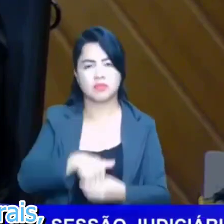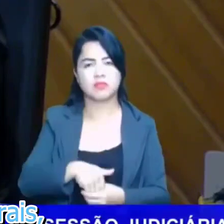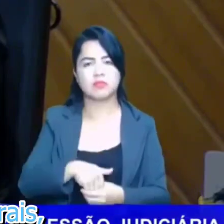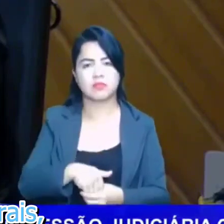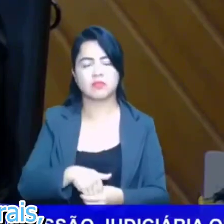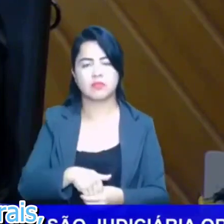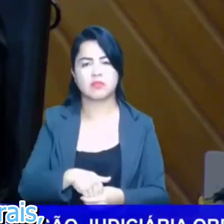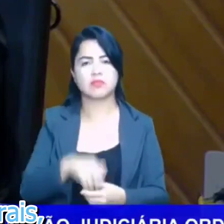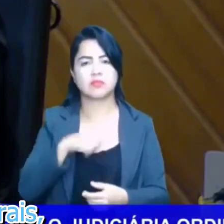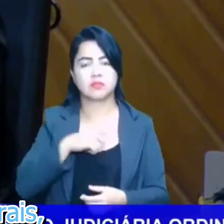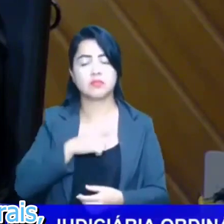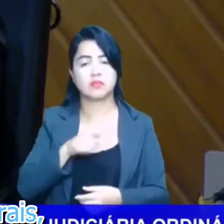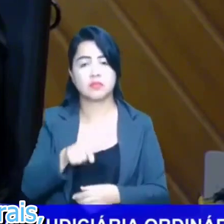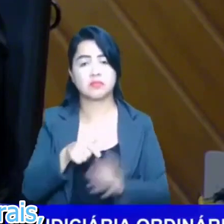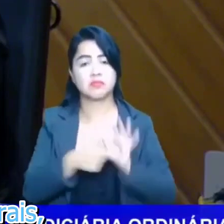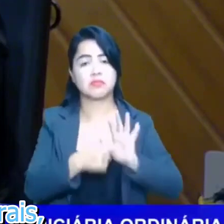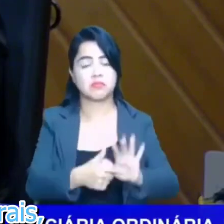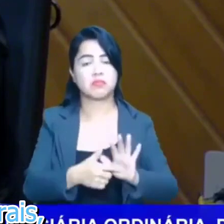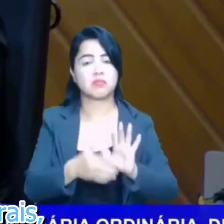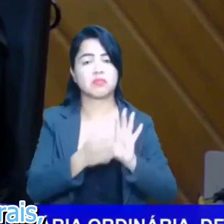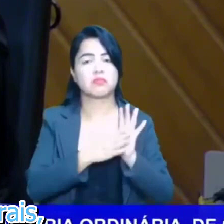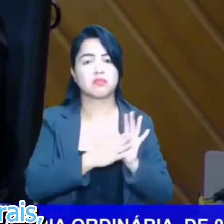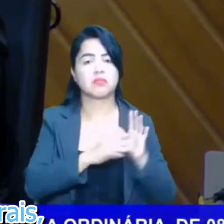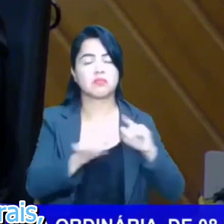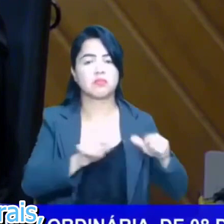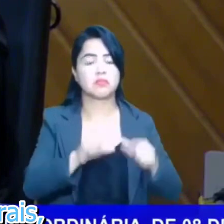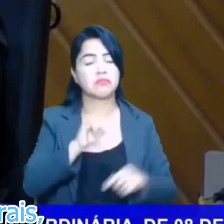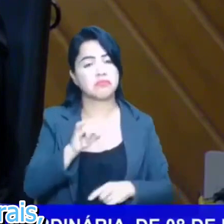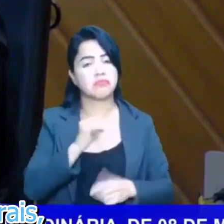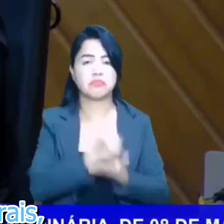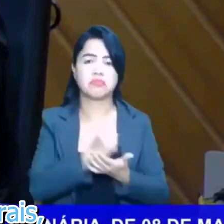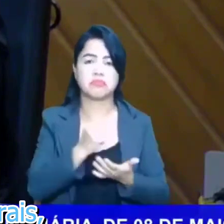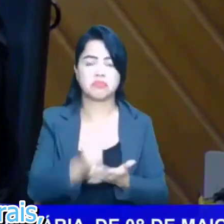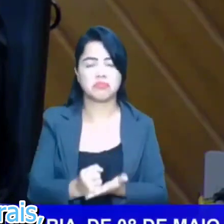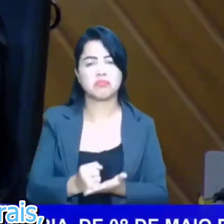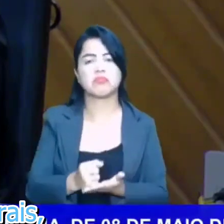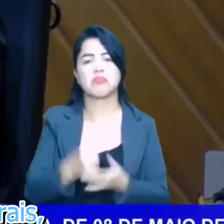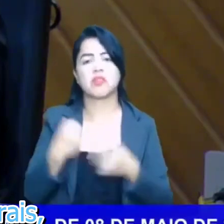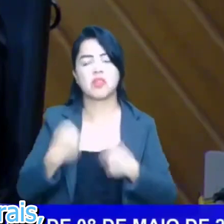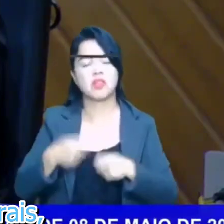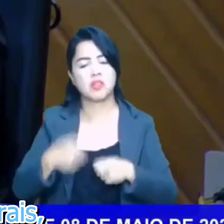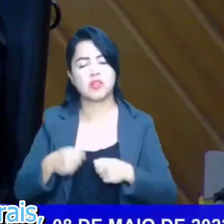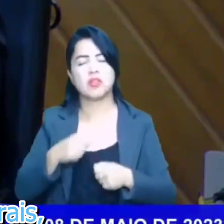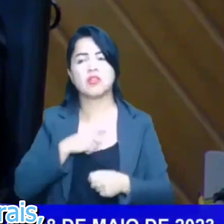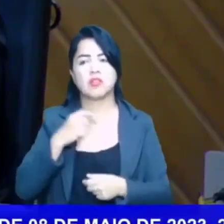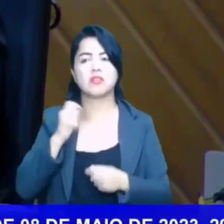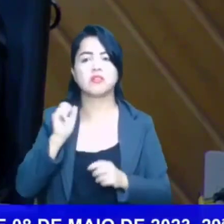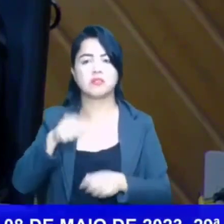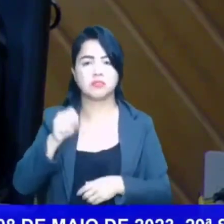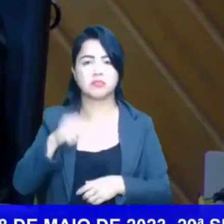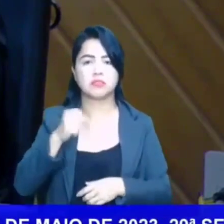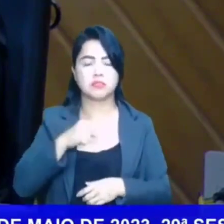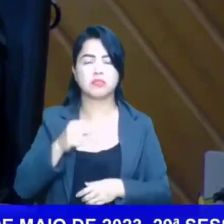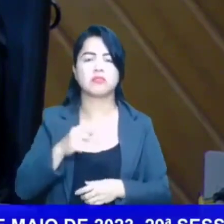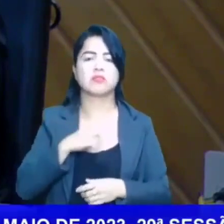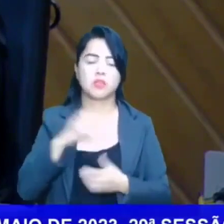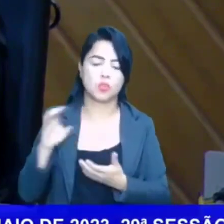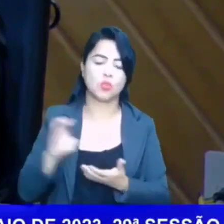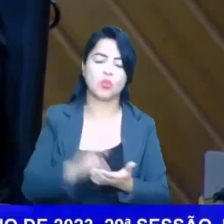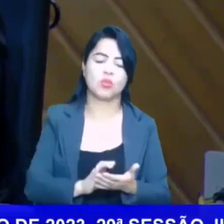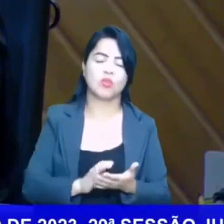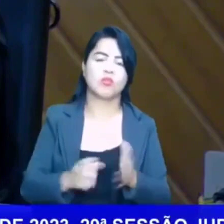e refere-se à possibilidade desses serviços, se contratados, serem tratados como despesas eleitorais e, como